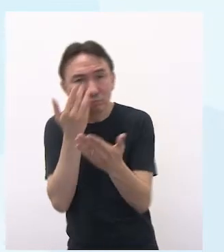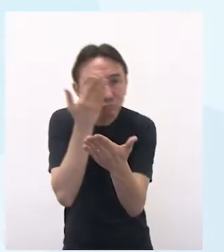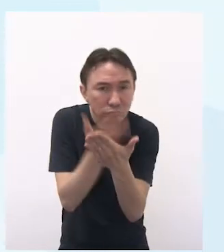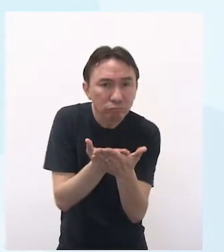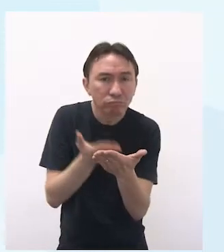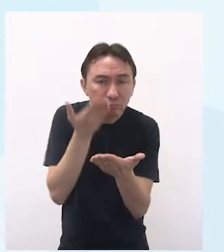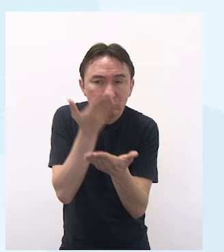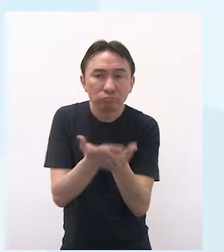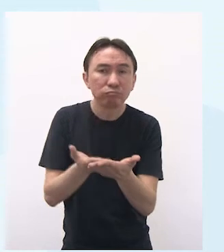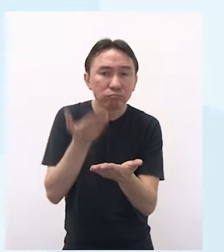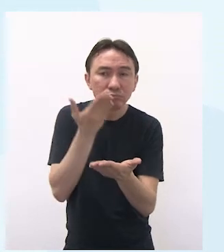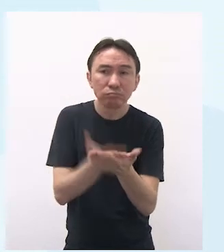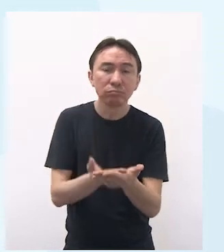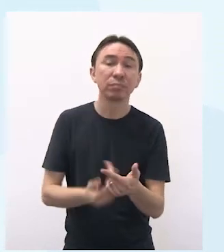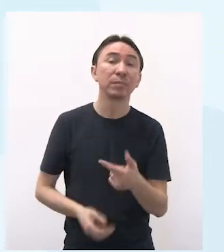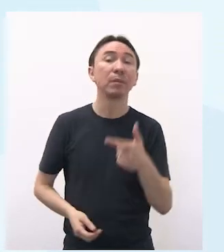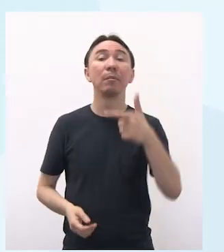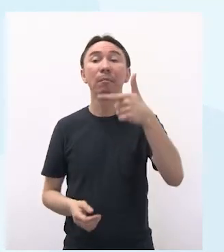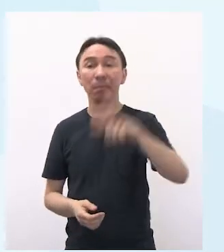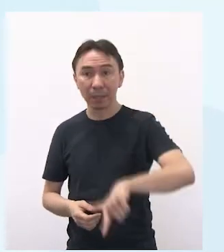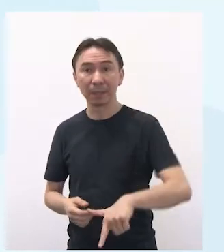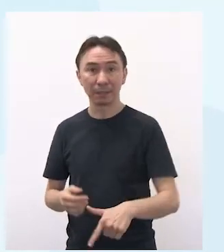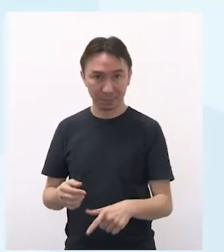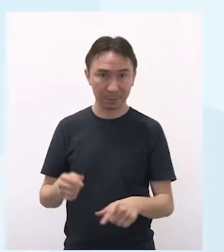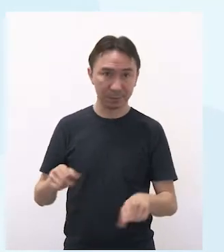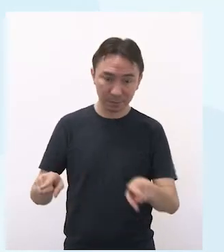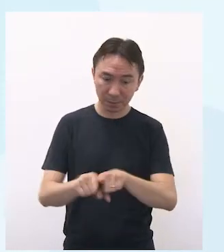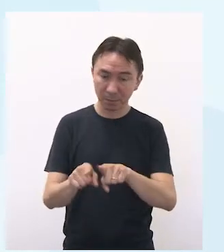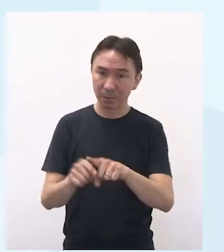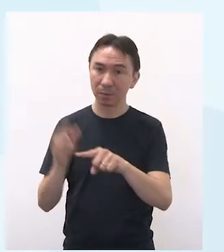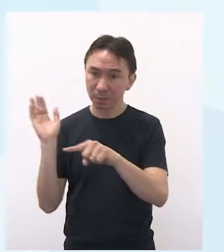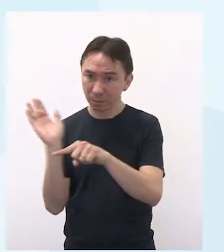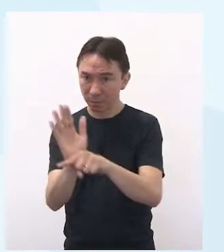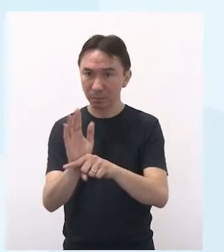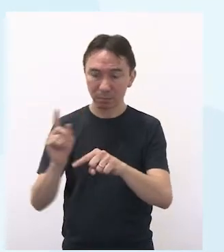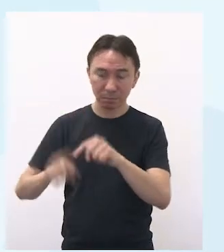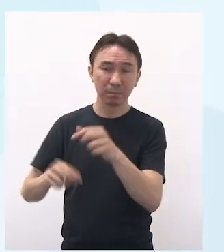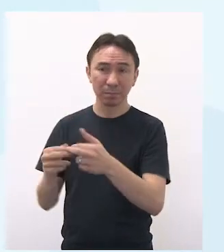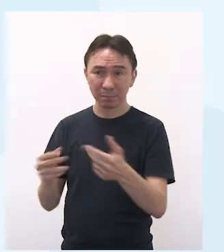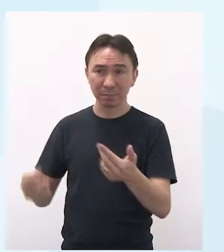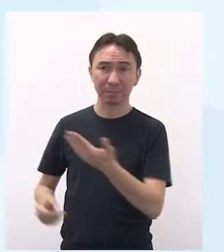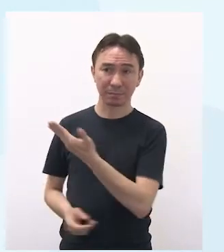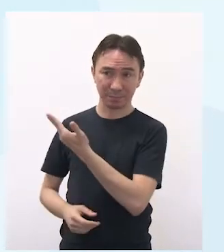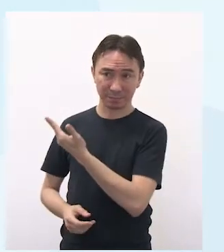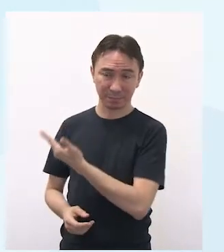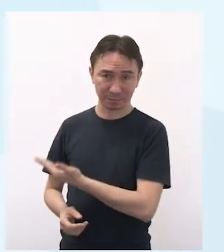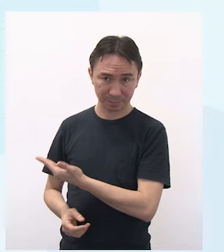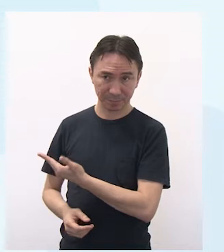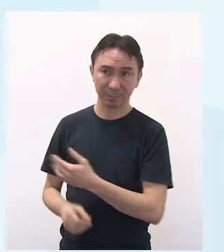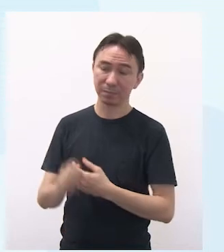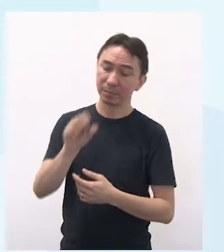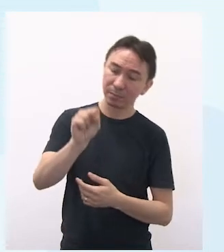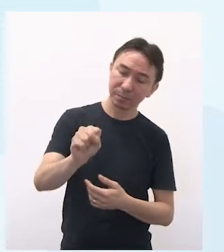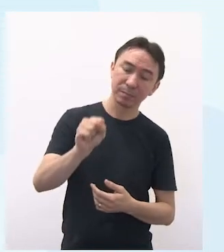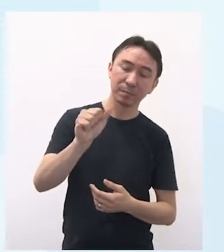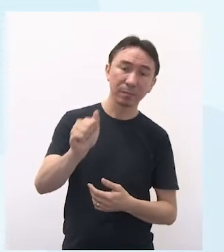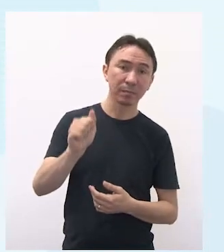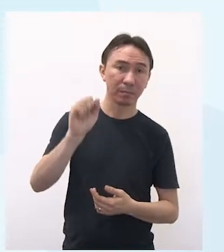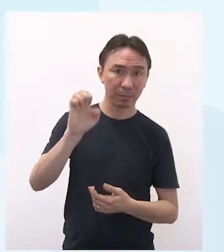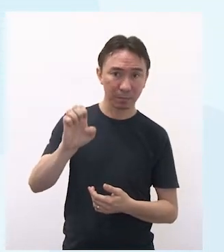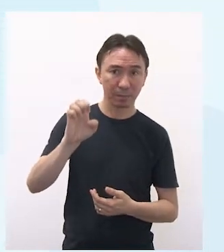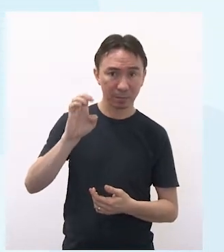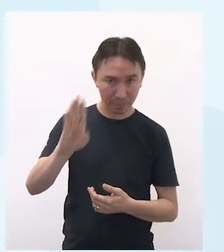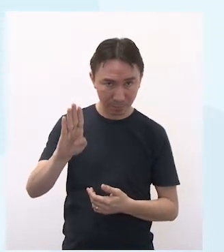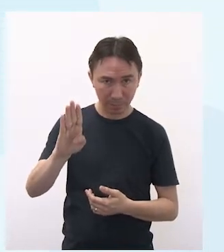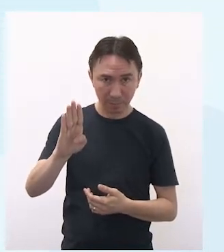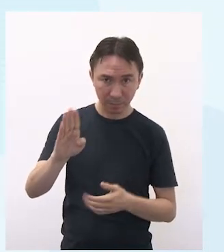um material de apoio para vocês, que são as matrizes de referência do SAEB para o segundo